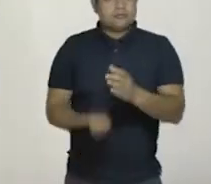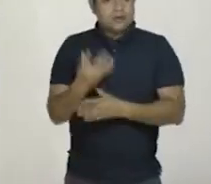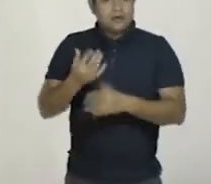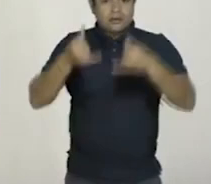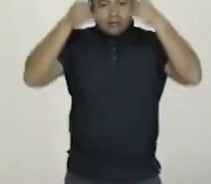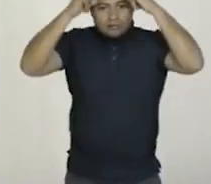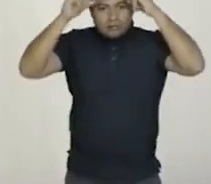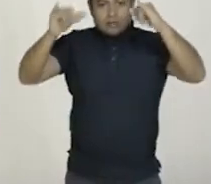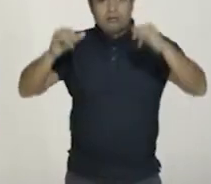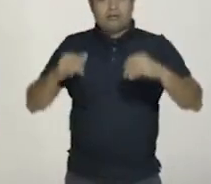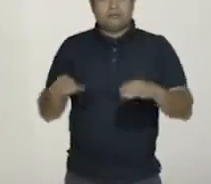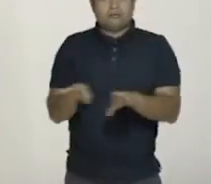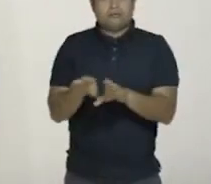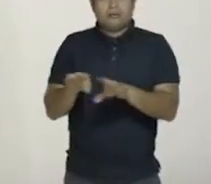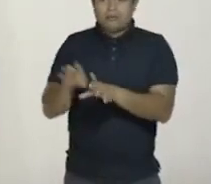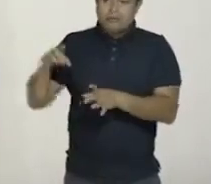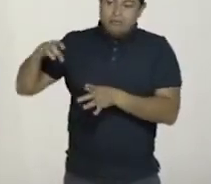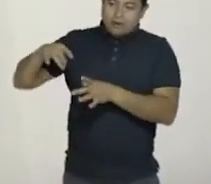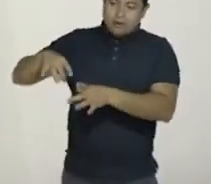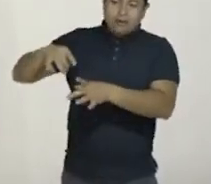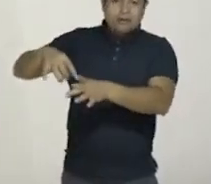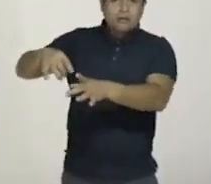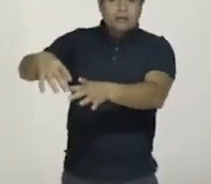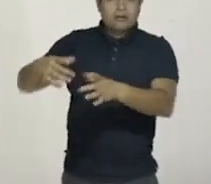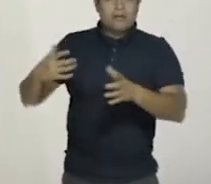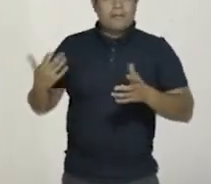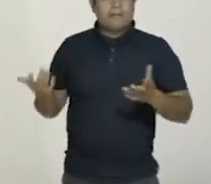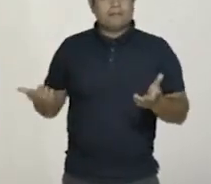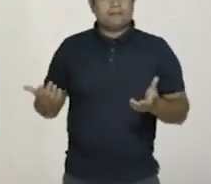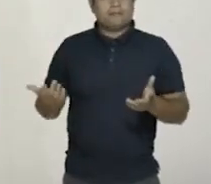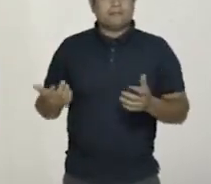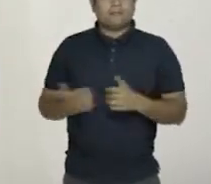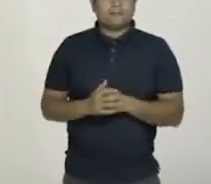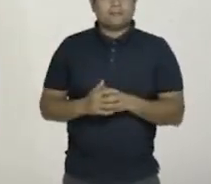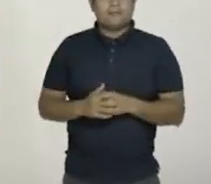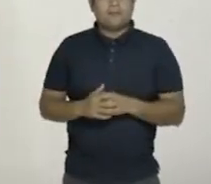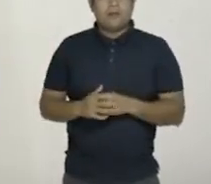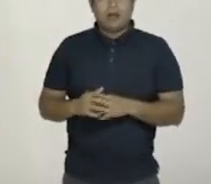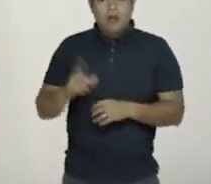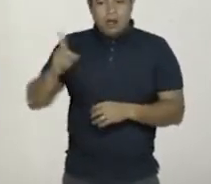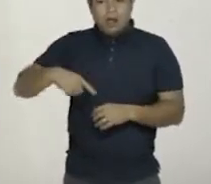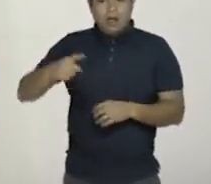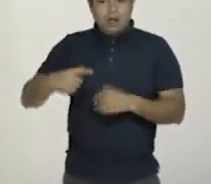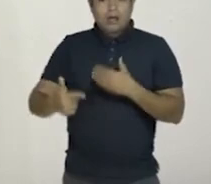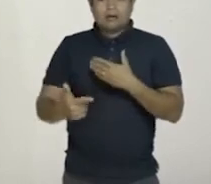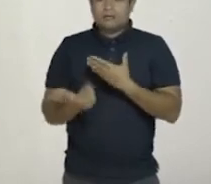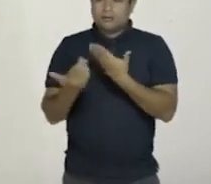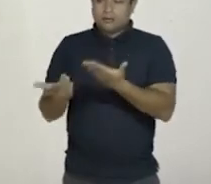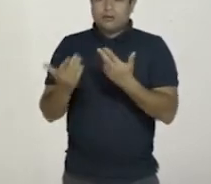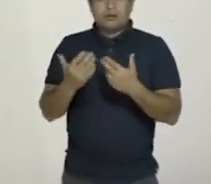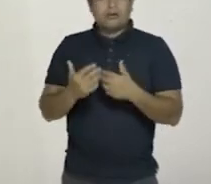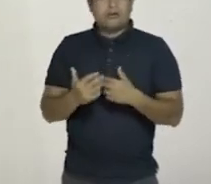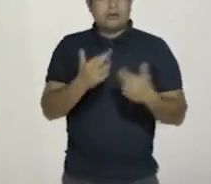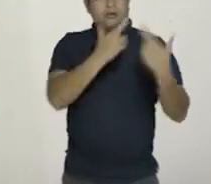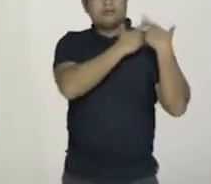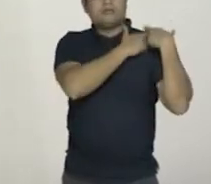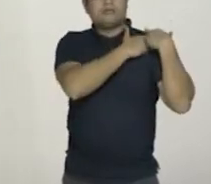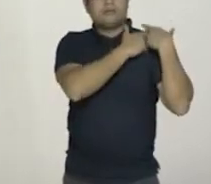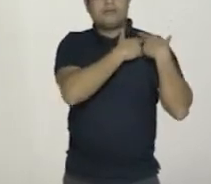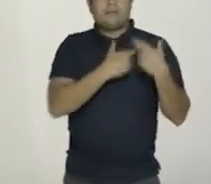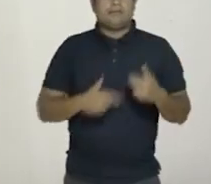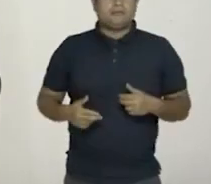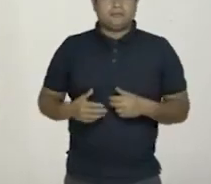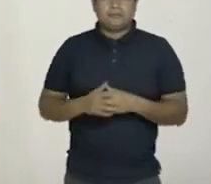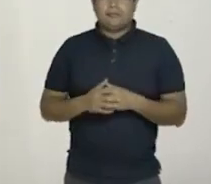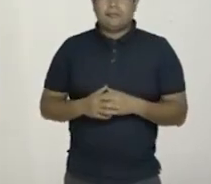as nossas plantações que são responsáveis agricultura familiar que exerce uma